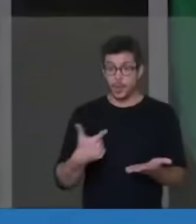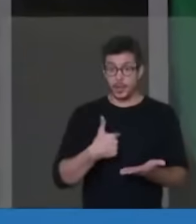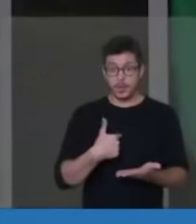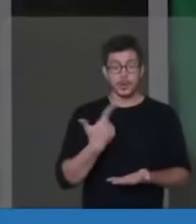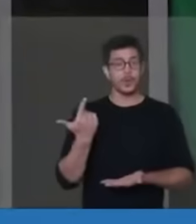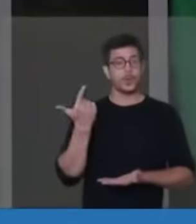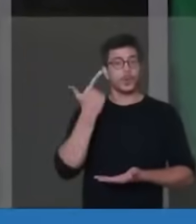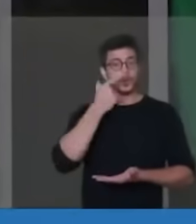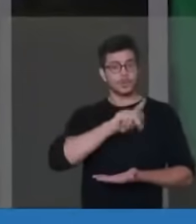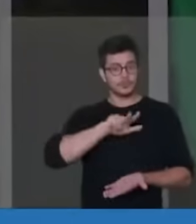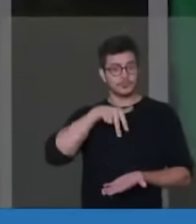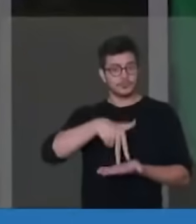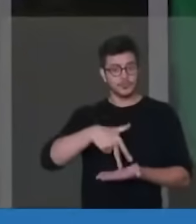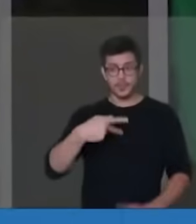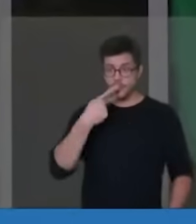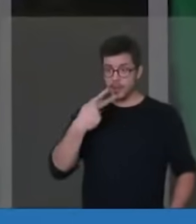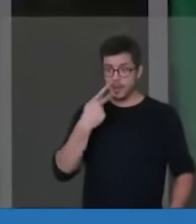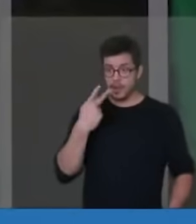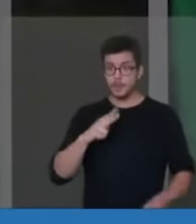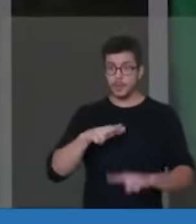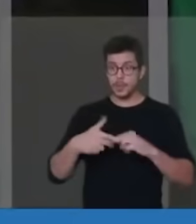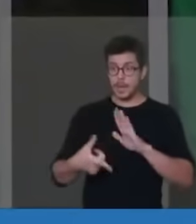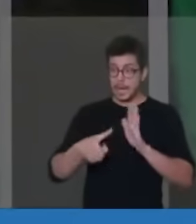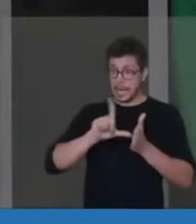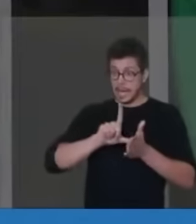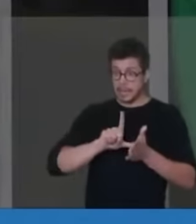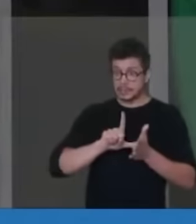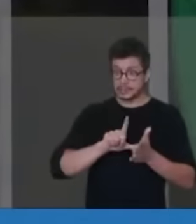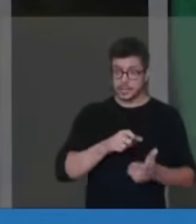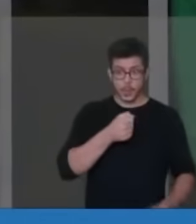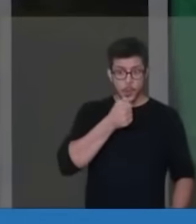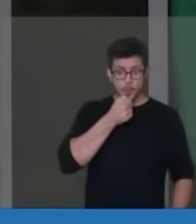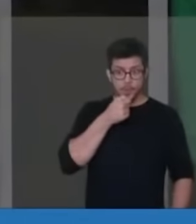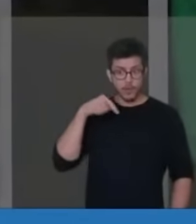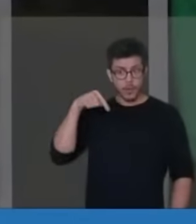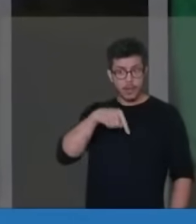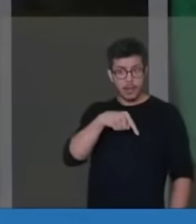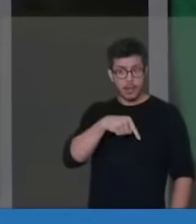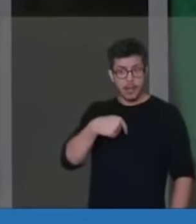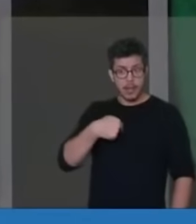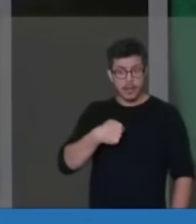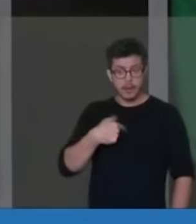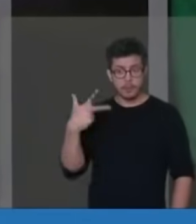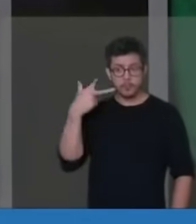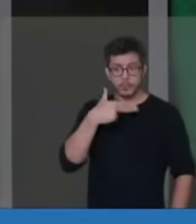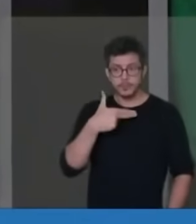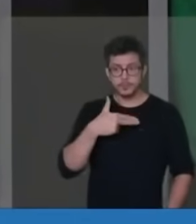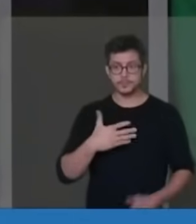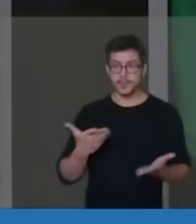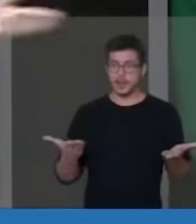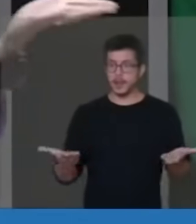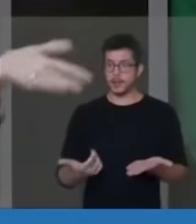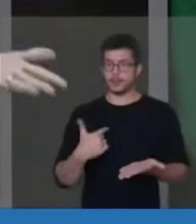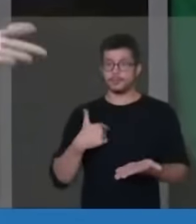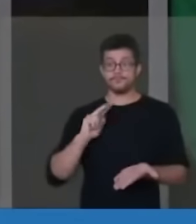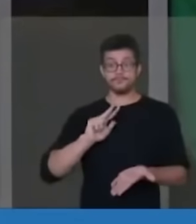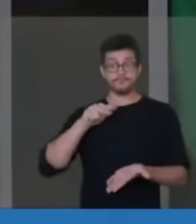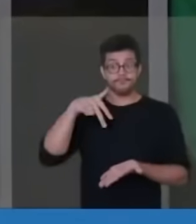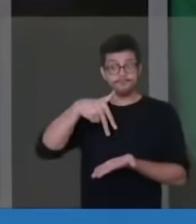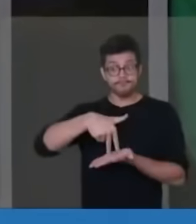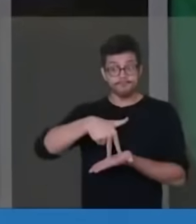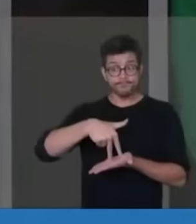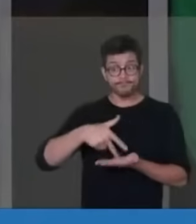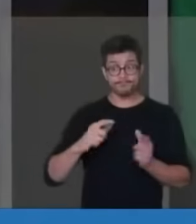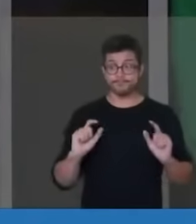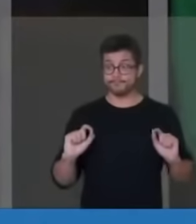ali no plenário, mas subo aqui essa tribuna para ter que